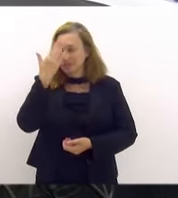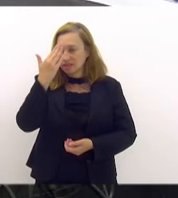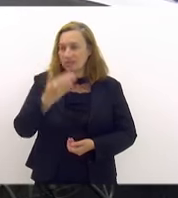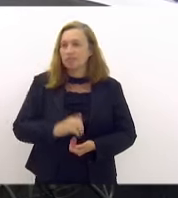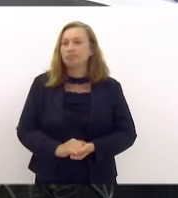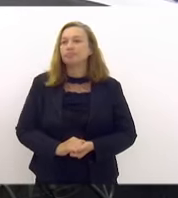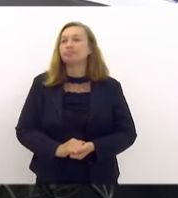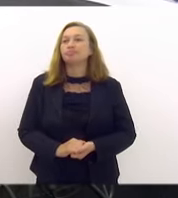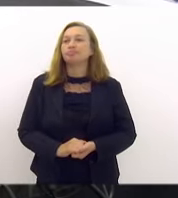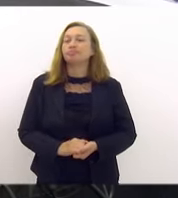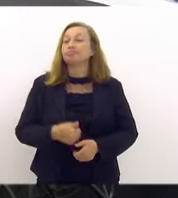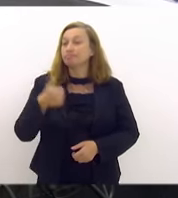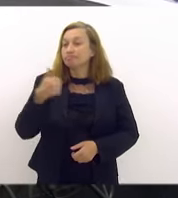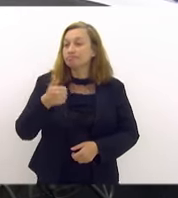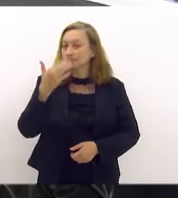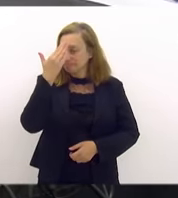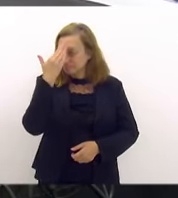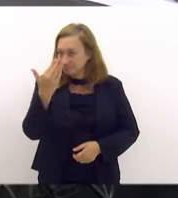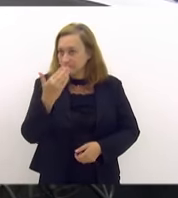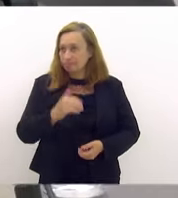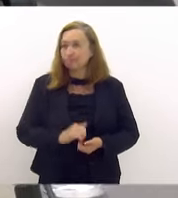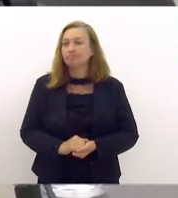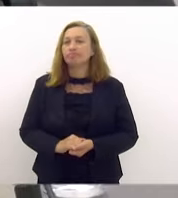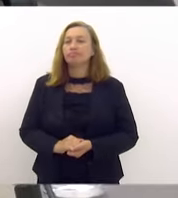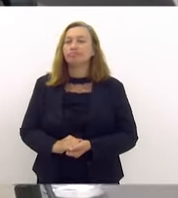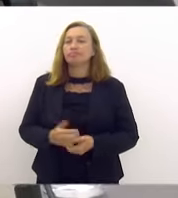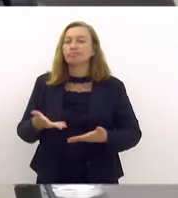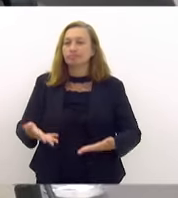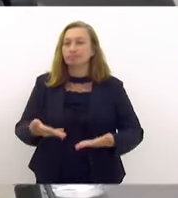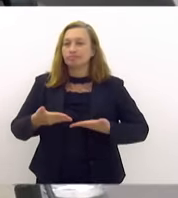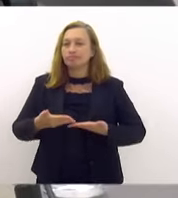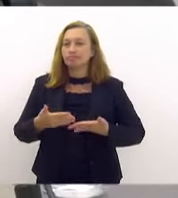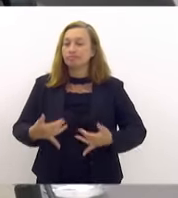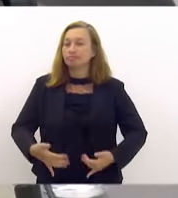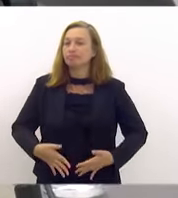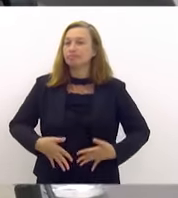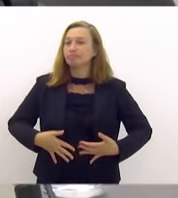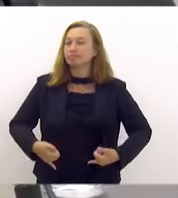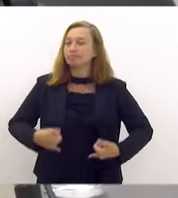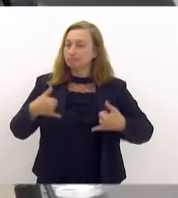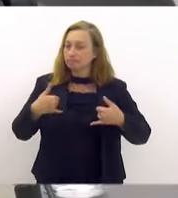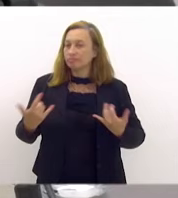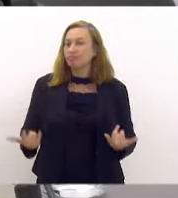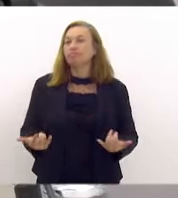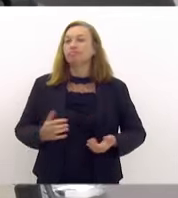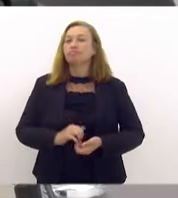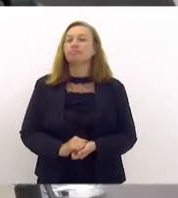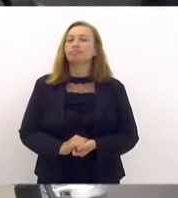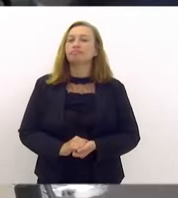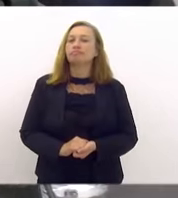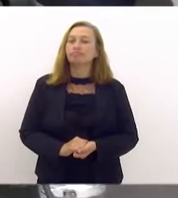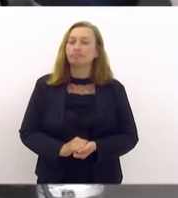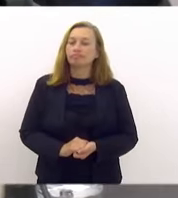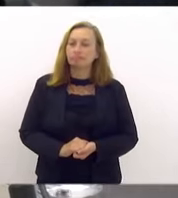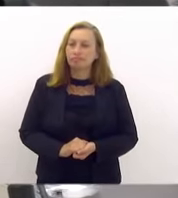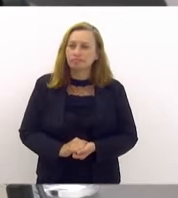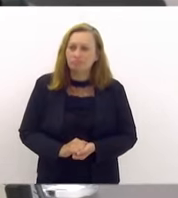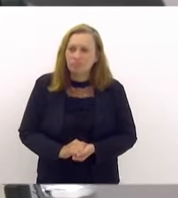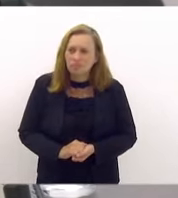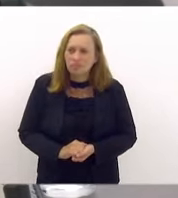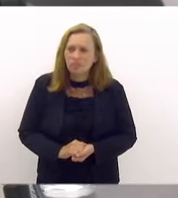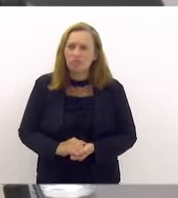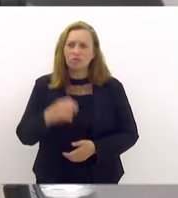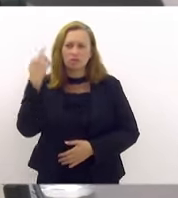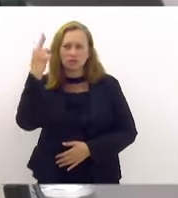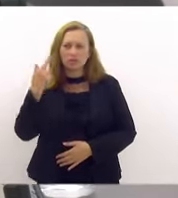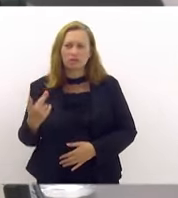bom em primeiro lugar Agradeço o convite fiquei muito honrada eh na pessoa da deputada Renata Sousa